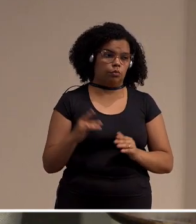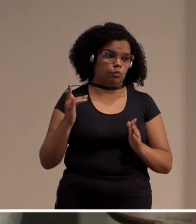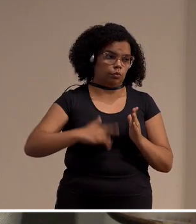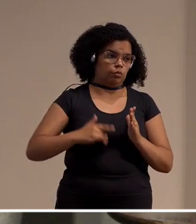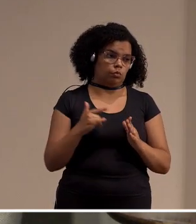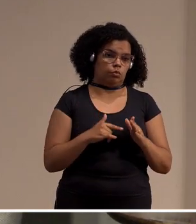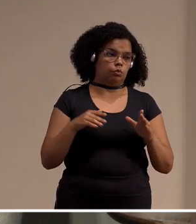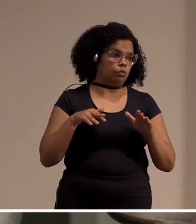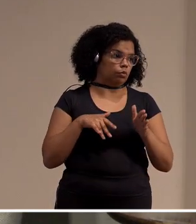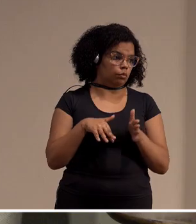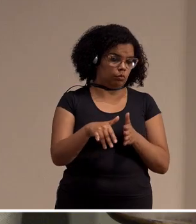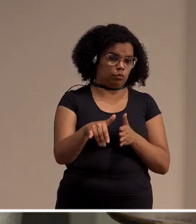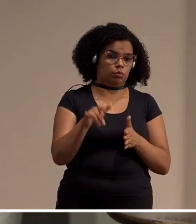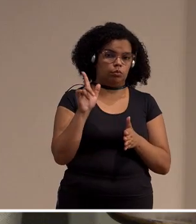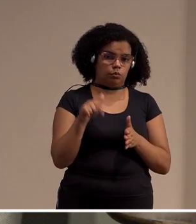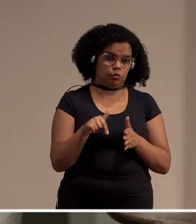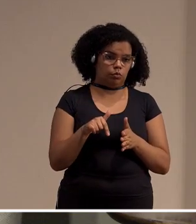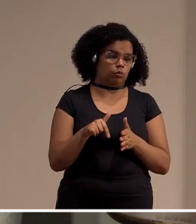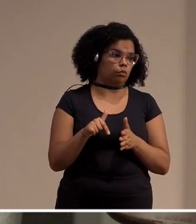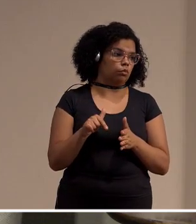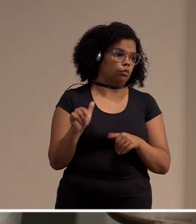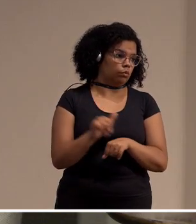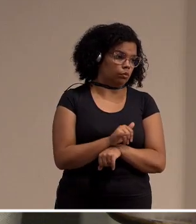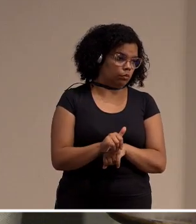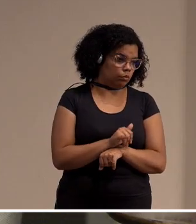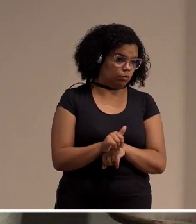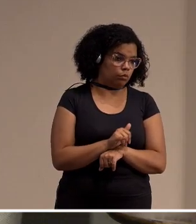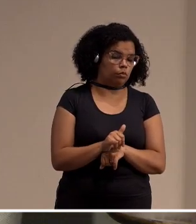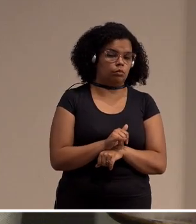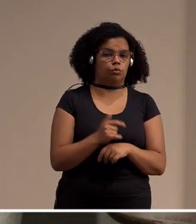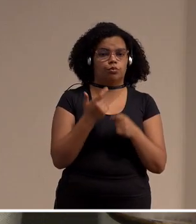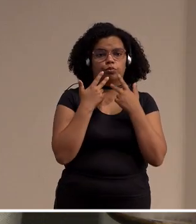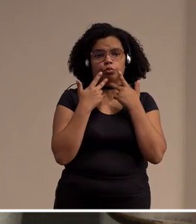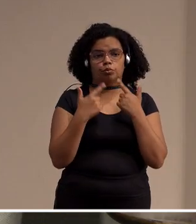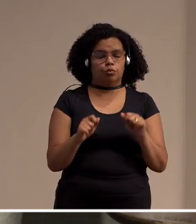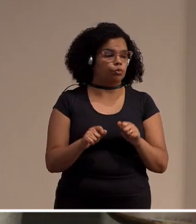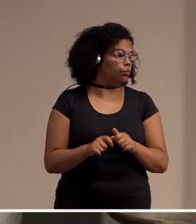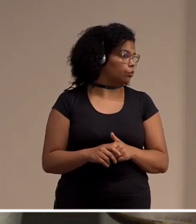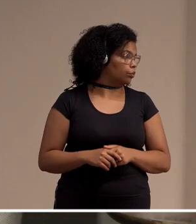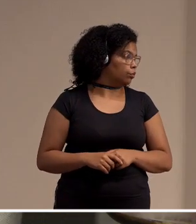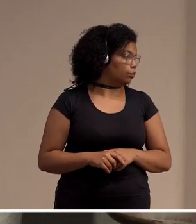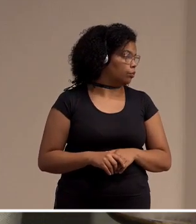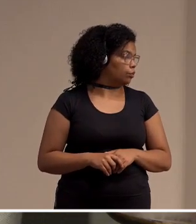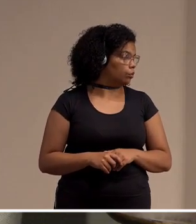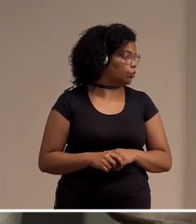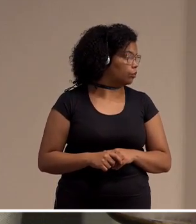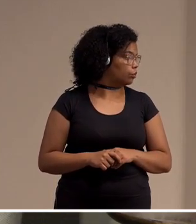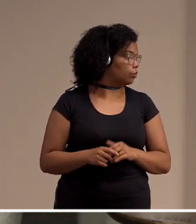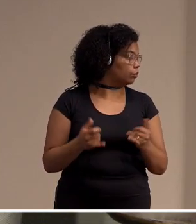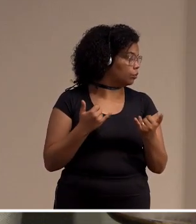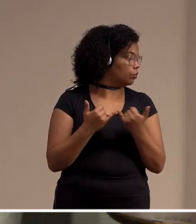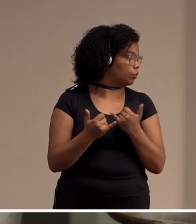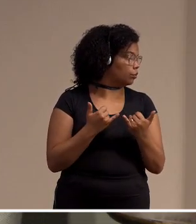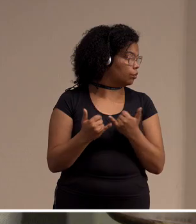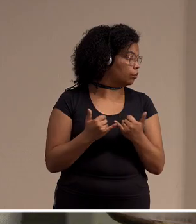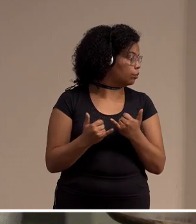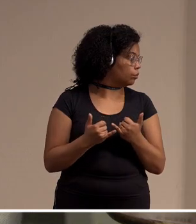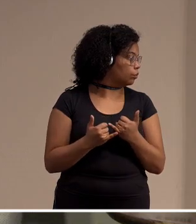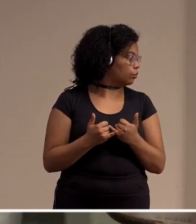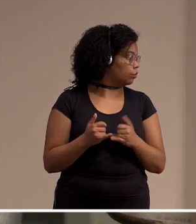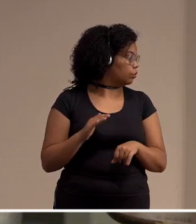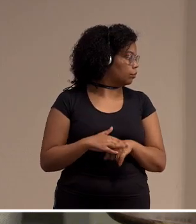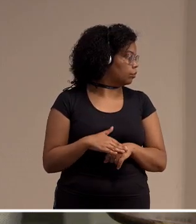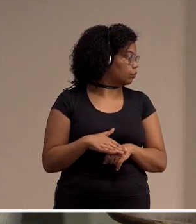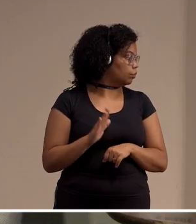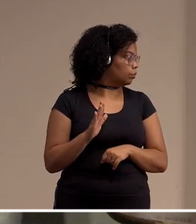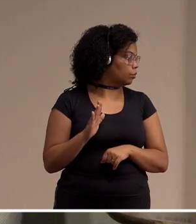e o arquivo, inclusive a forma da linguagem deles, me parece uma das saídas mais interessantes